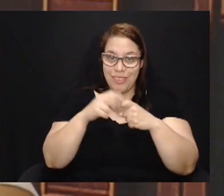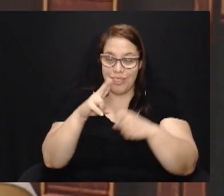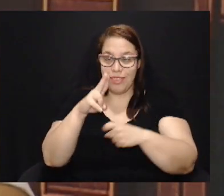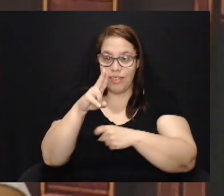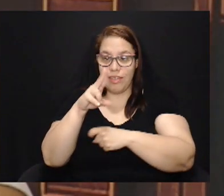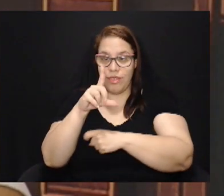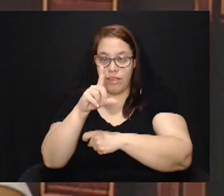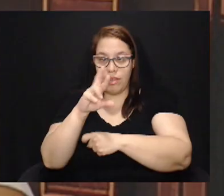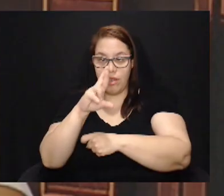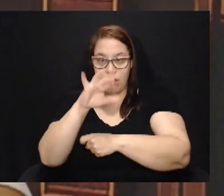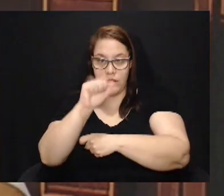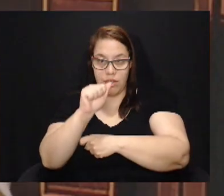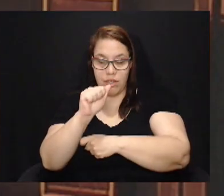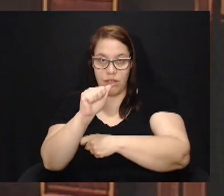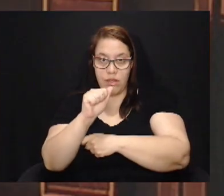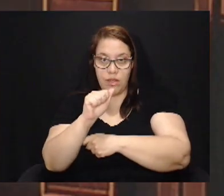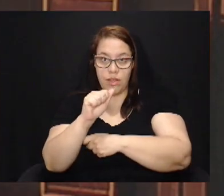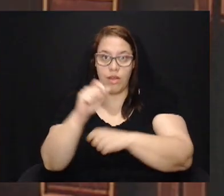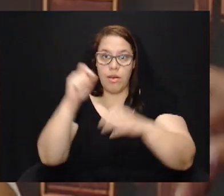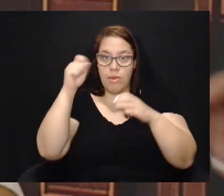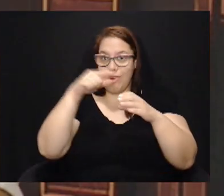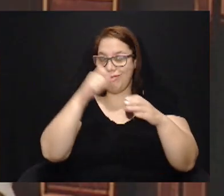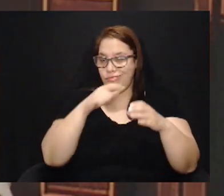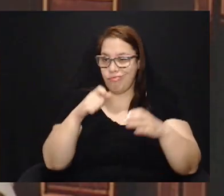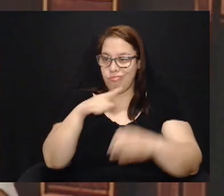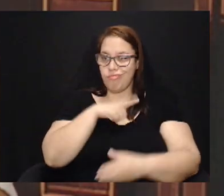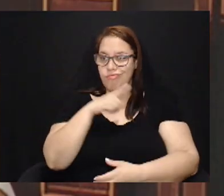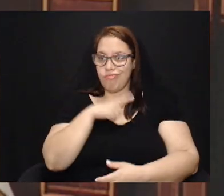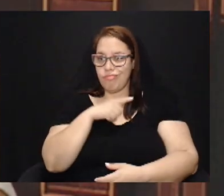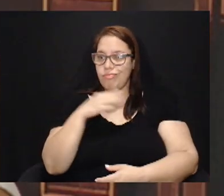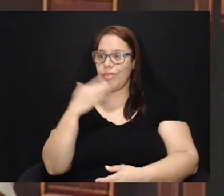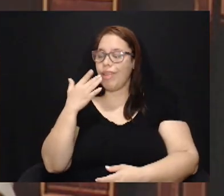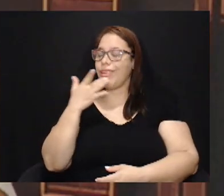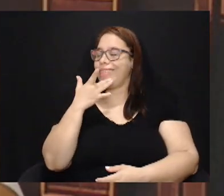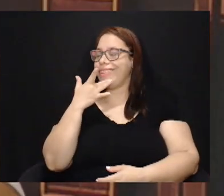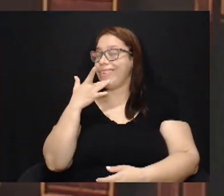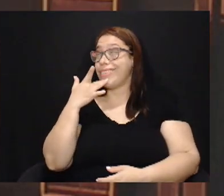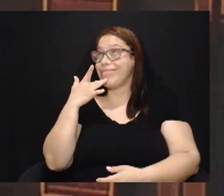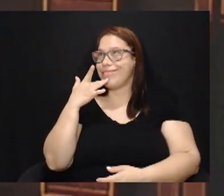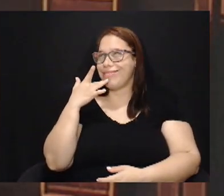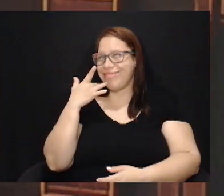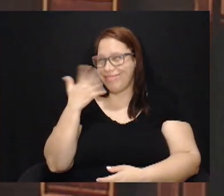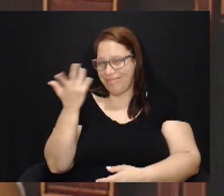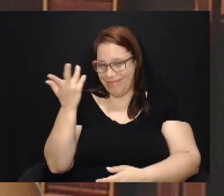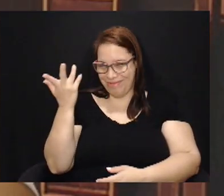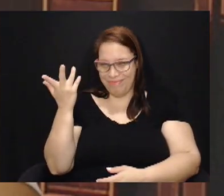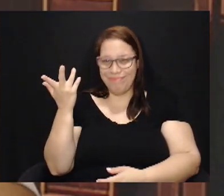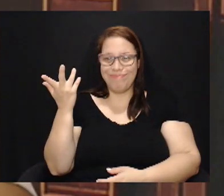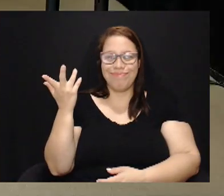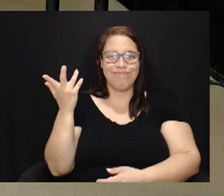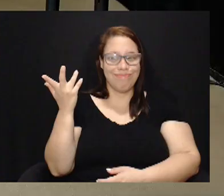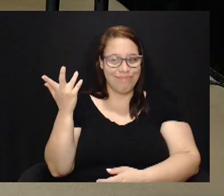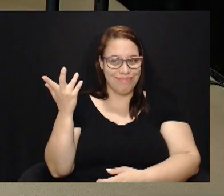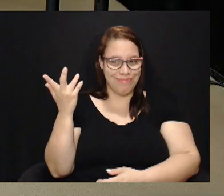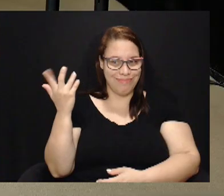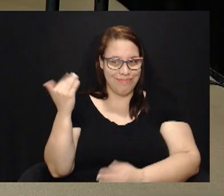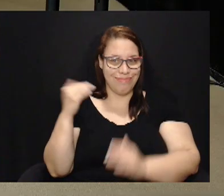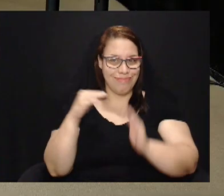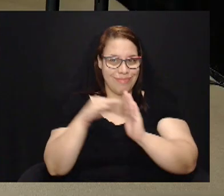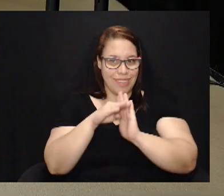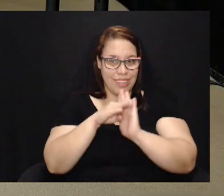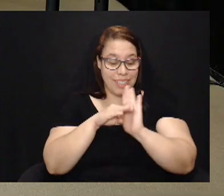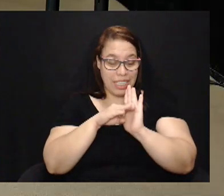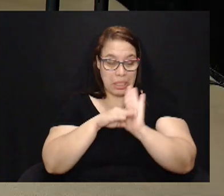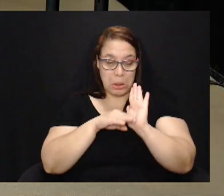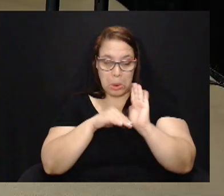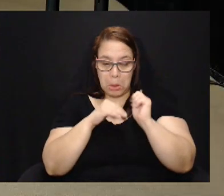mais aditivo tem. Porque esse alimento... Mais palatável fica também. E mais palatável tem que mascarar um pouco isso, né? E aí fica muito